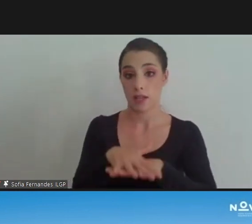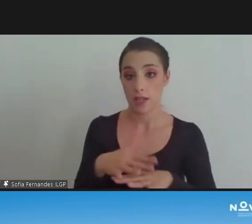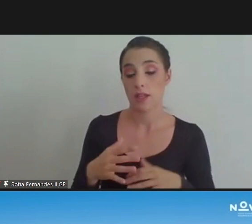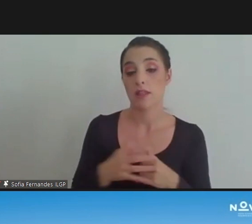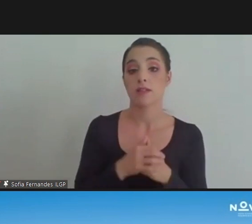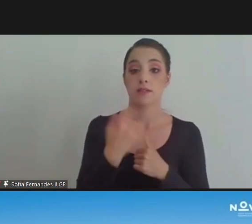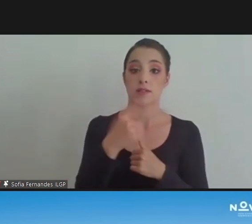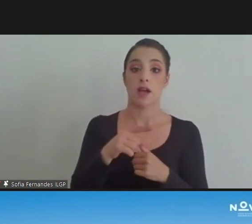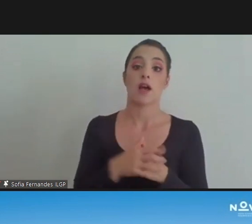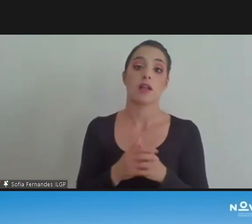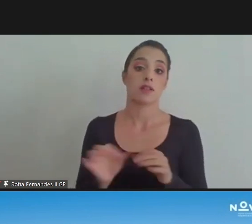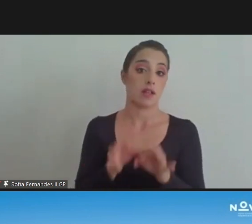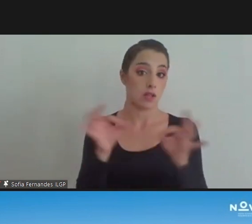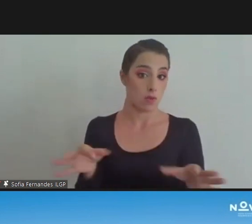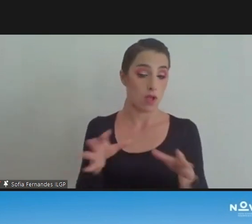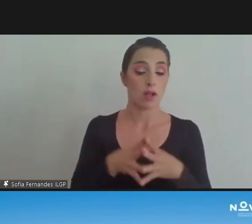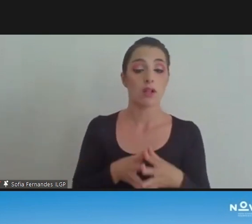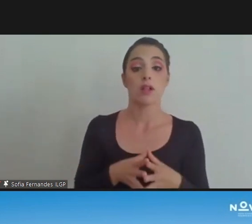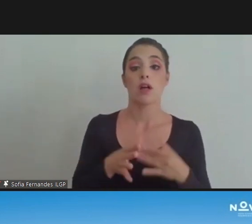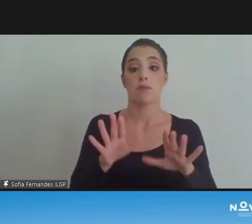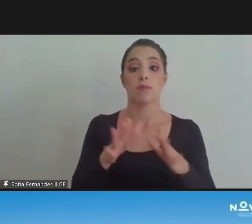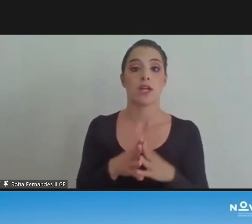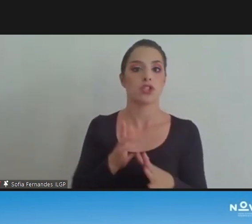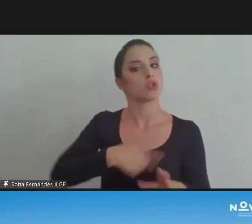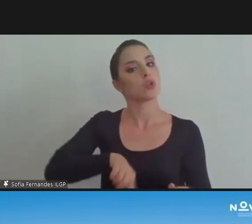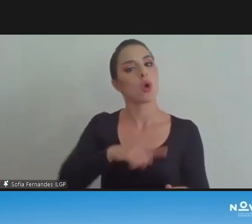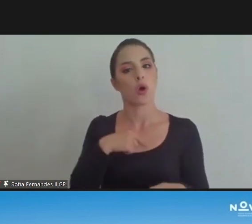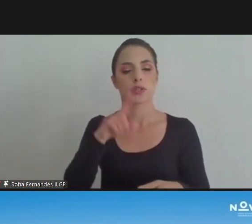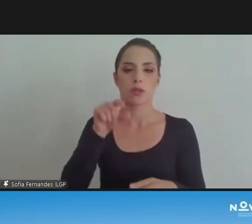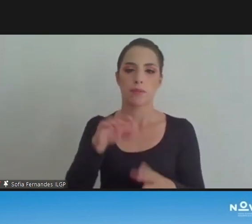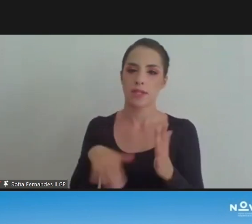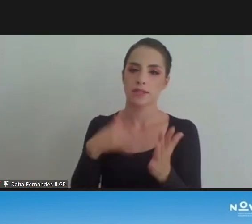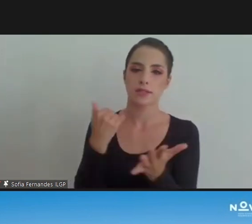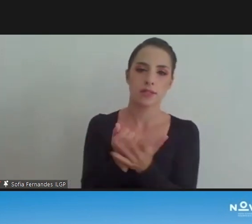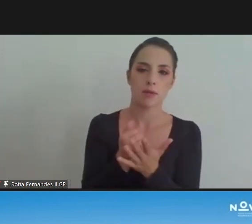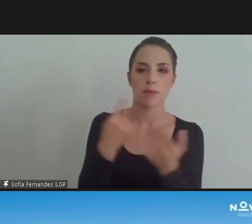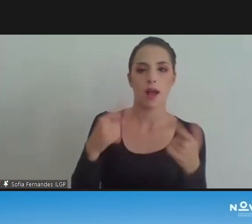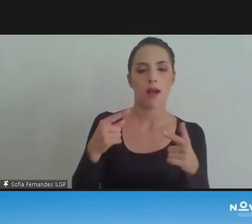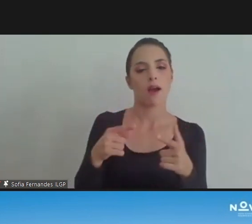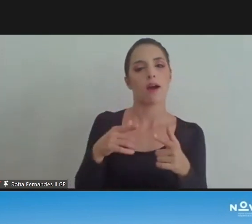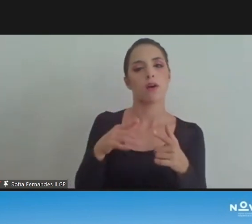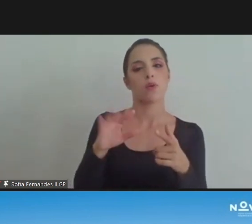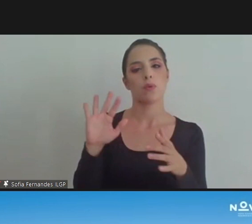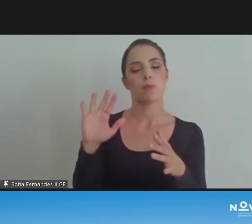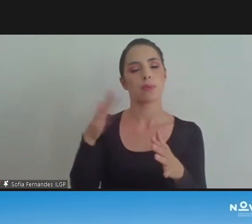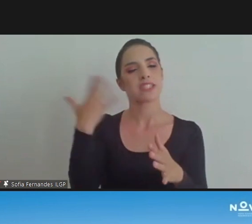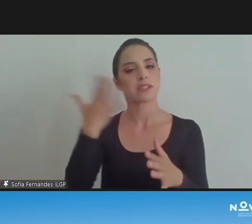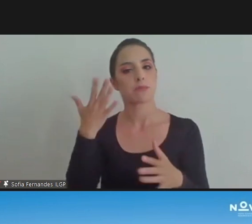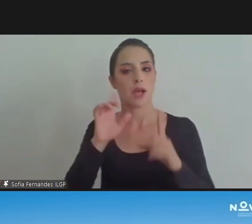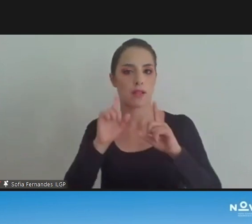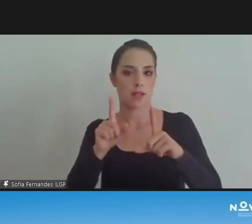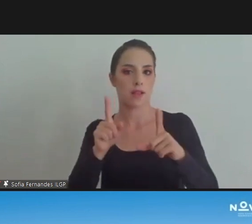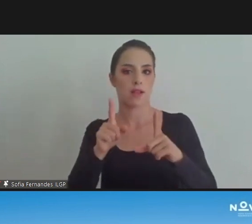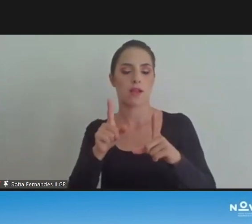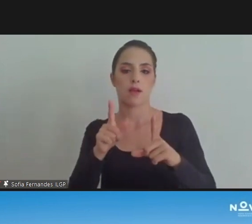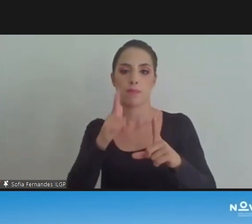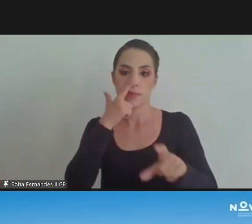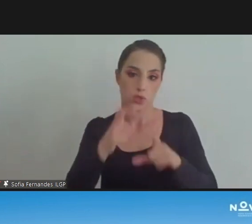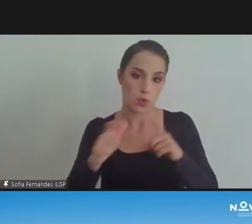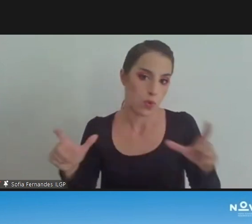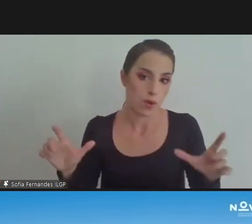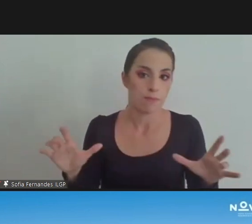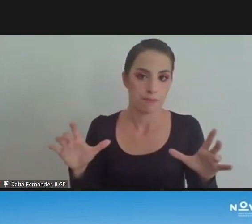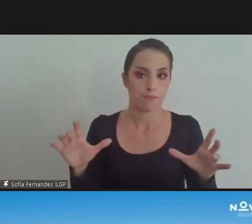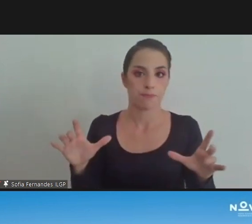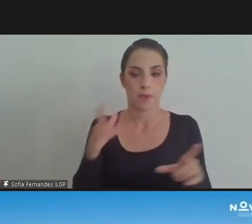academia, com o terceiro setor, mas a gente sempre coloca para dentro a perspectiva do cidadão,